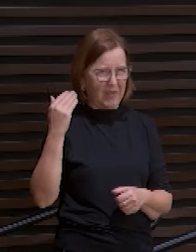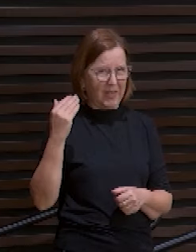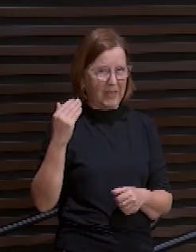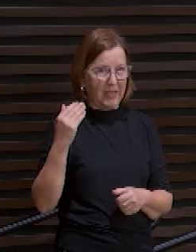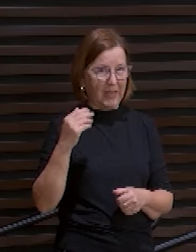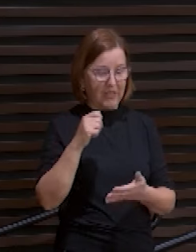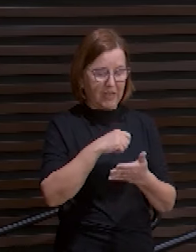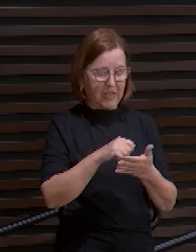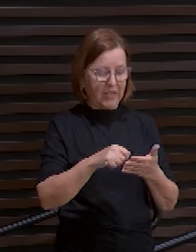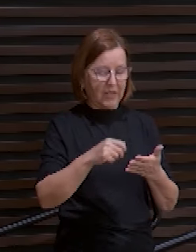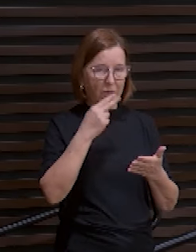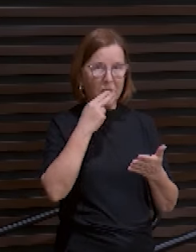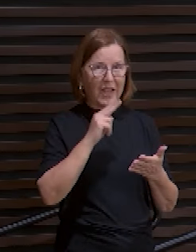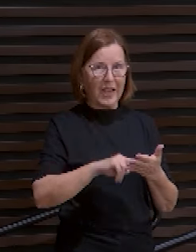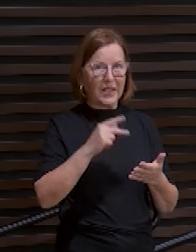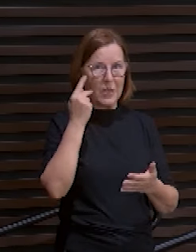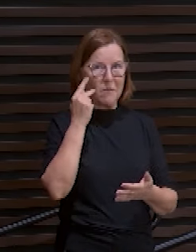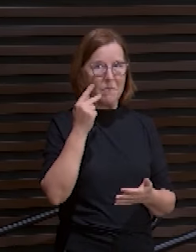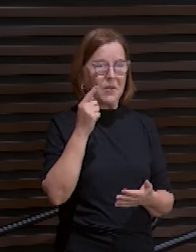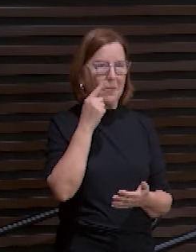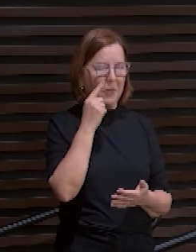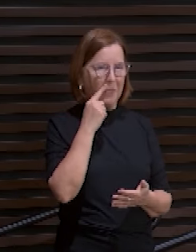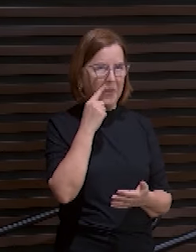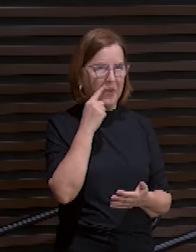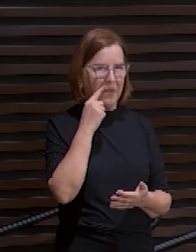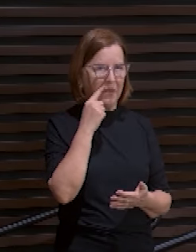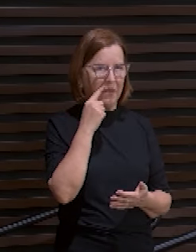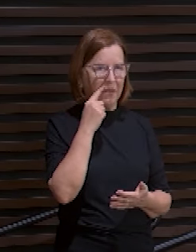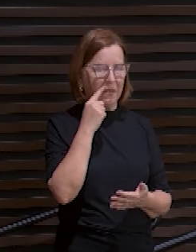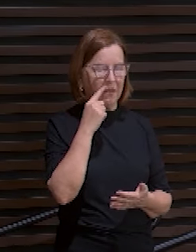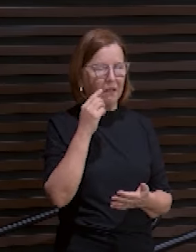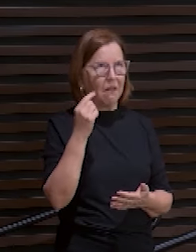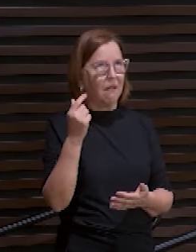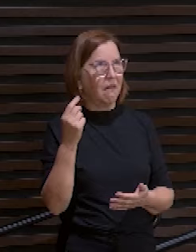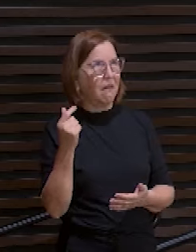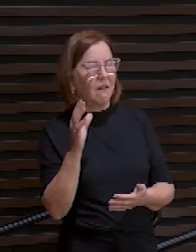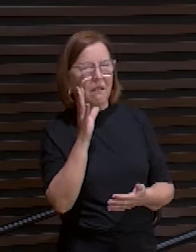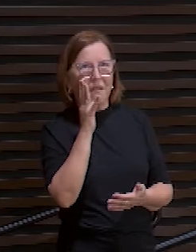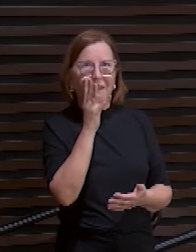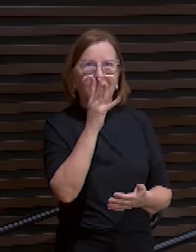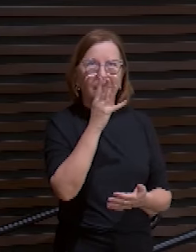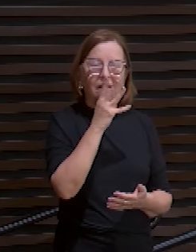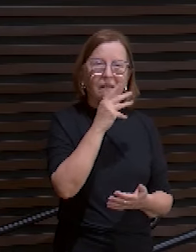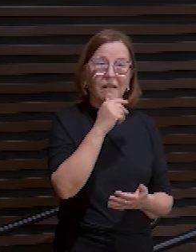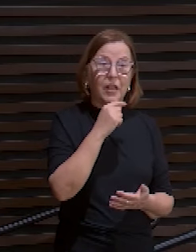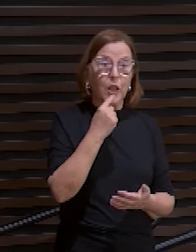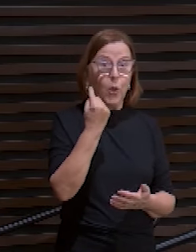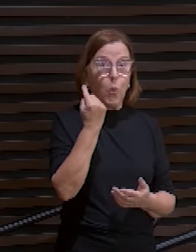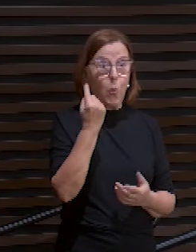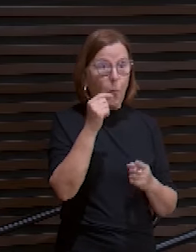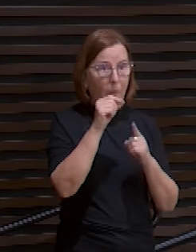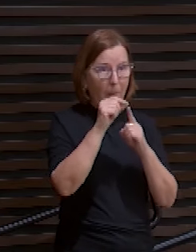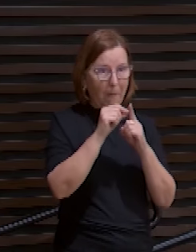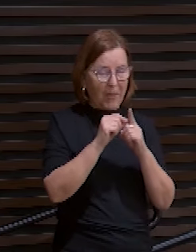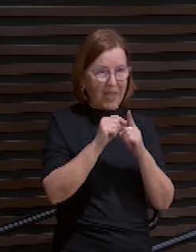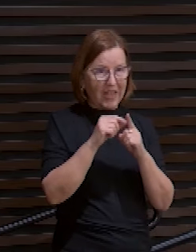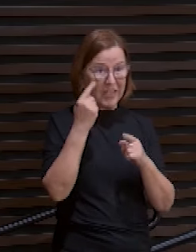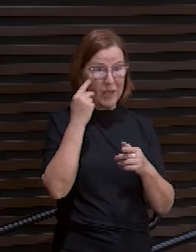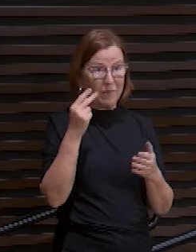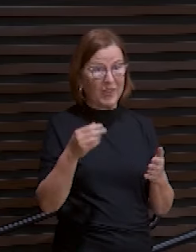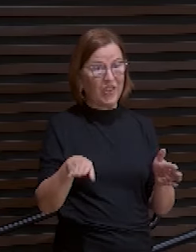já pensou se fosse hoje a agonia que ia nos dar porque hoje nós queremos a coisa tudo